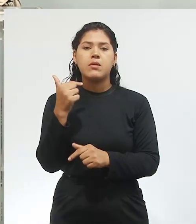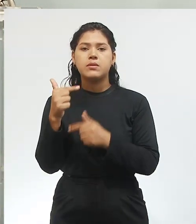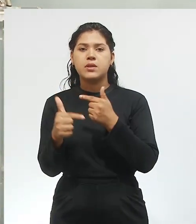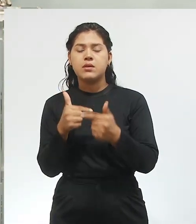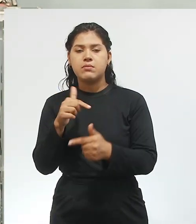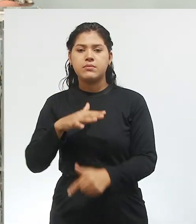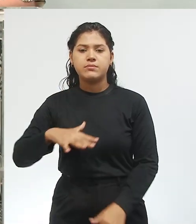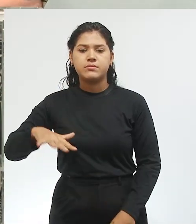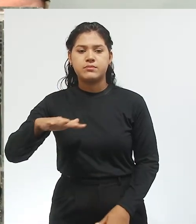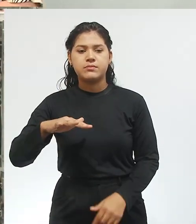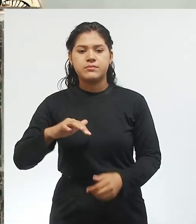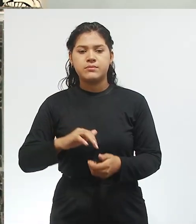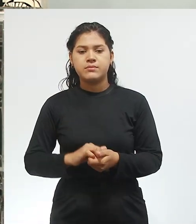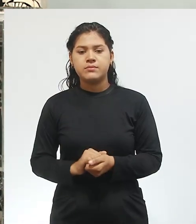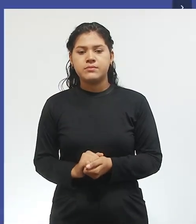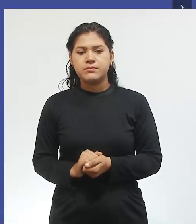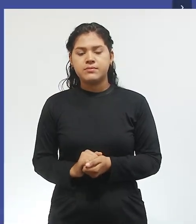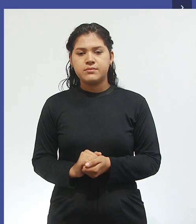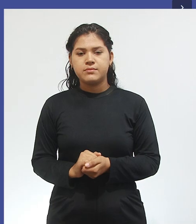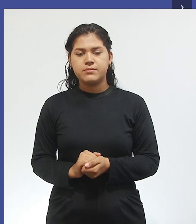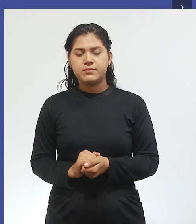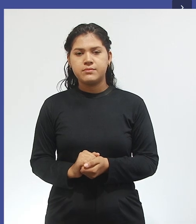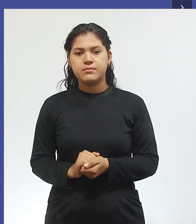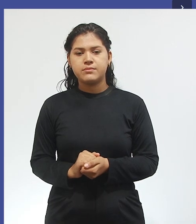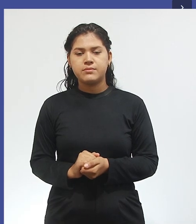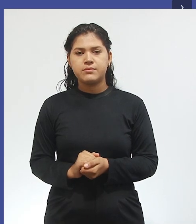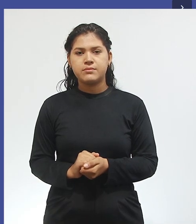atender esse público.